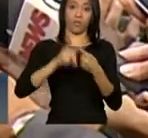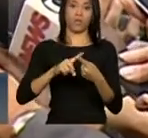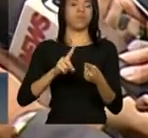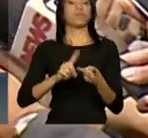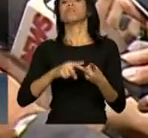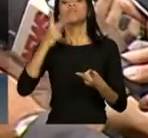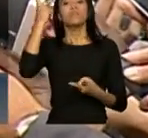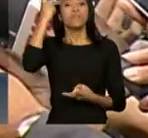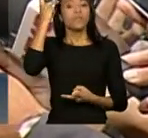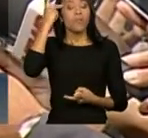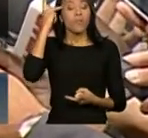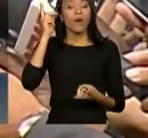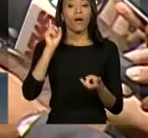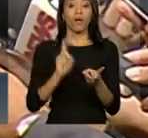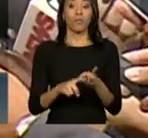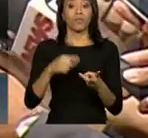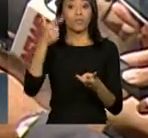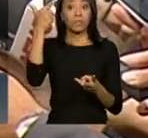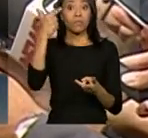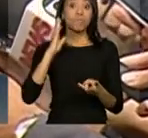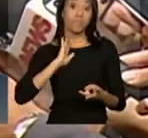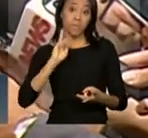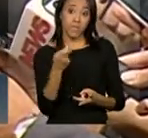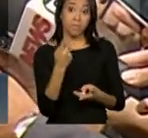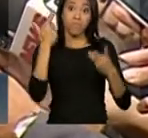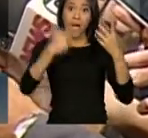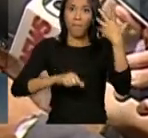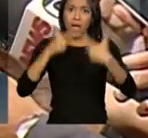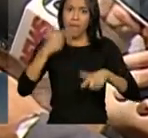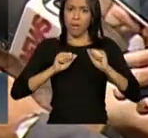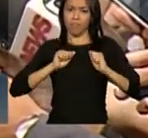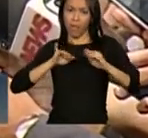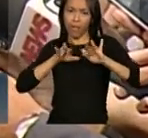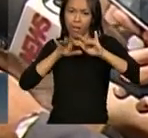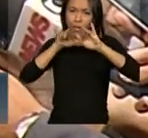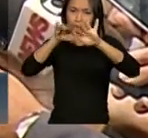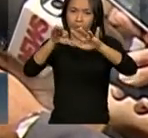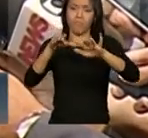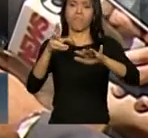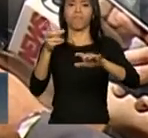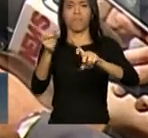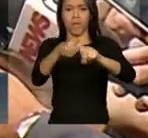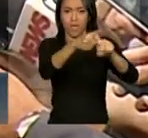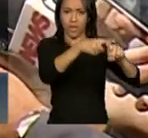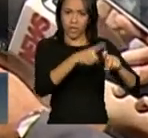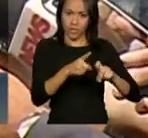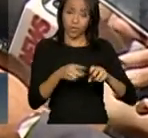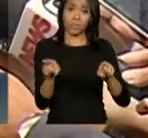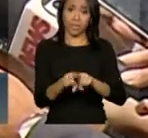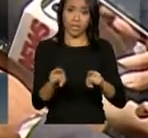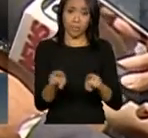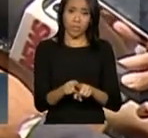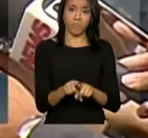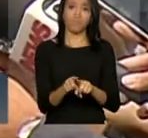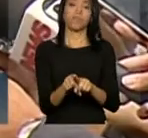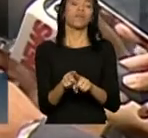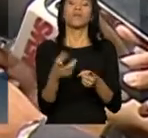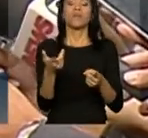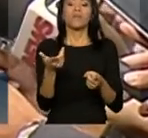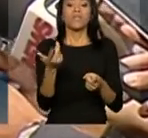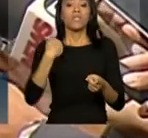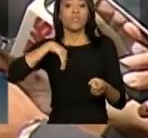em Minas Gerais foram os que mais demandaram o número de médicos Nós também pegamos municípios de extrema pobreza